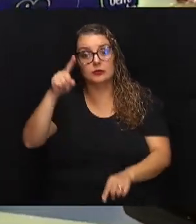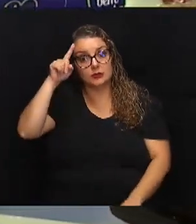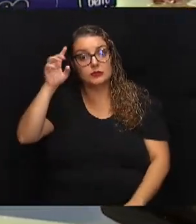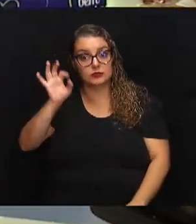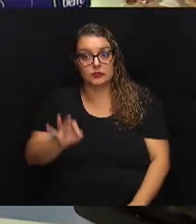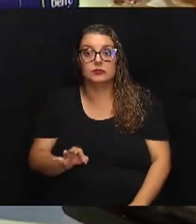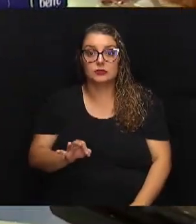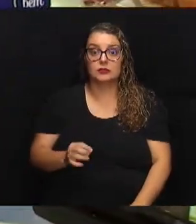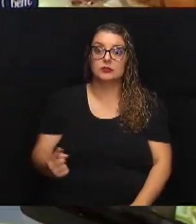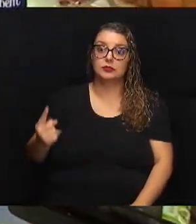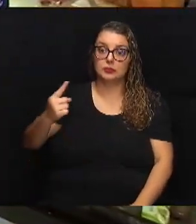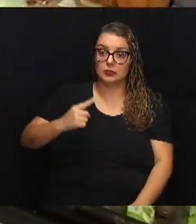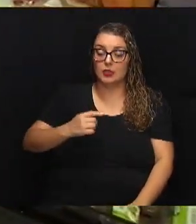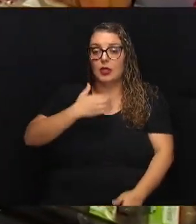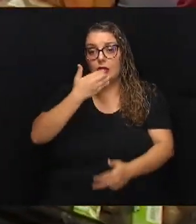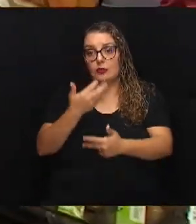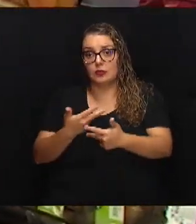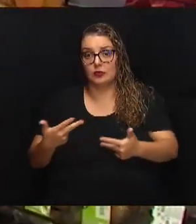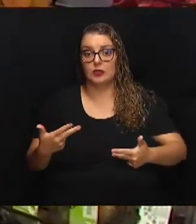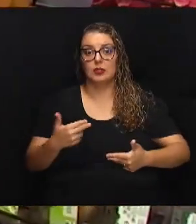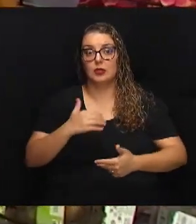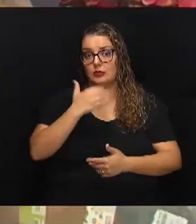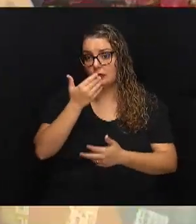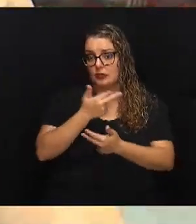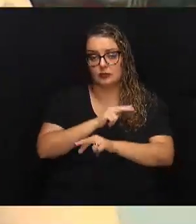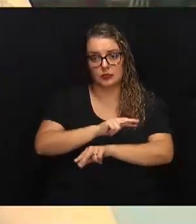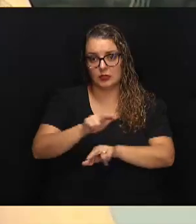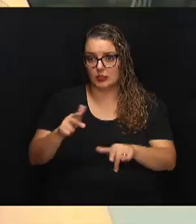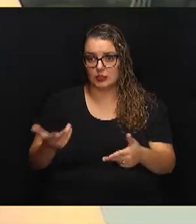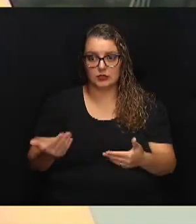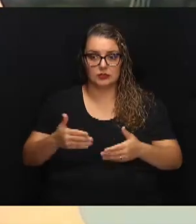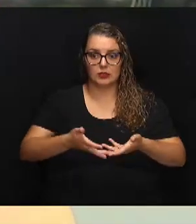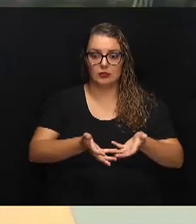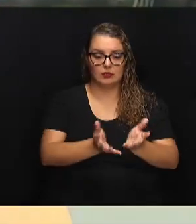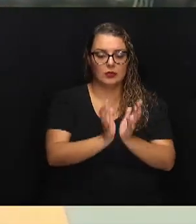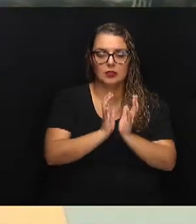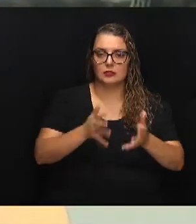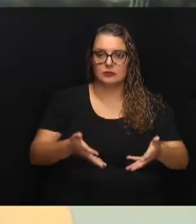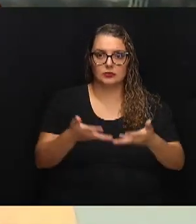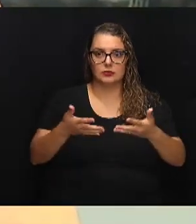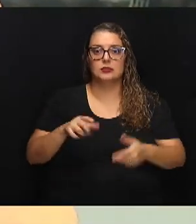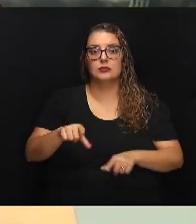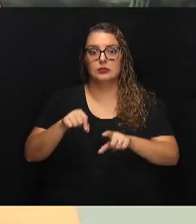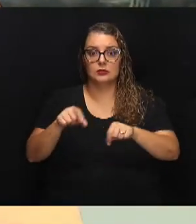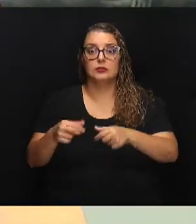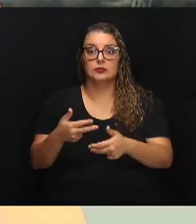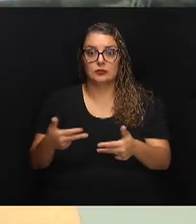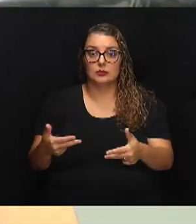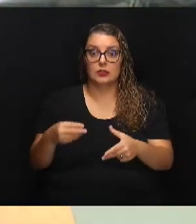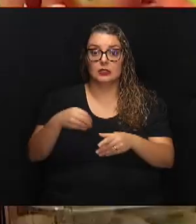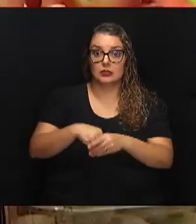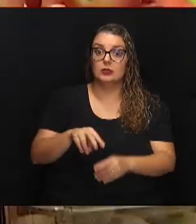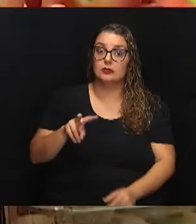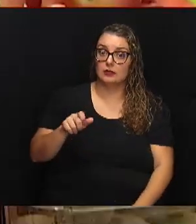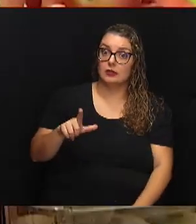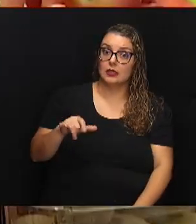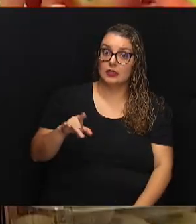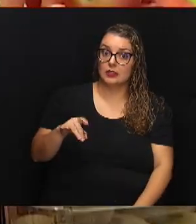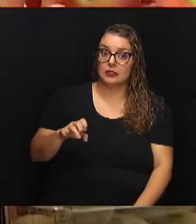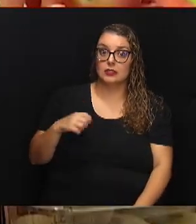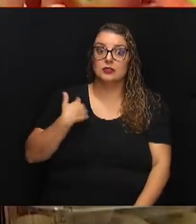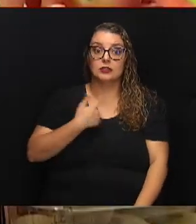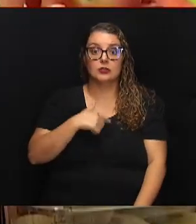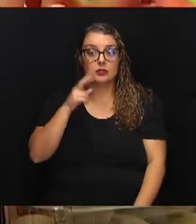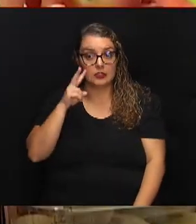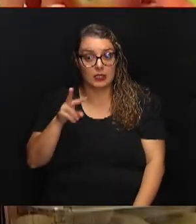vir comprar hortifruti, frutas, né? Então eu sempre escolho as coisas que estão dentro da validade. Nós vimos que